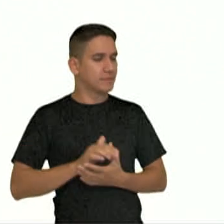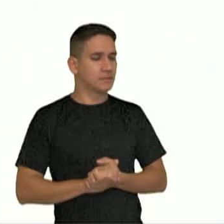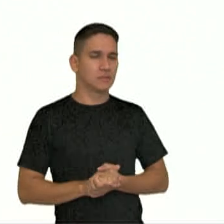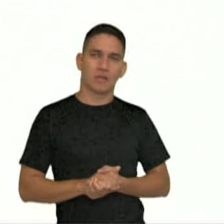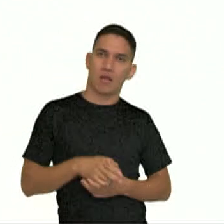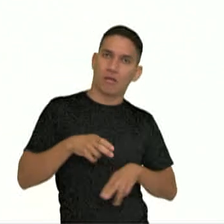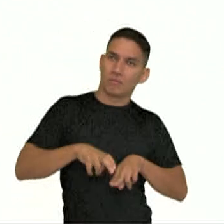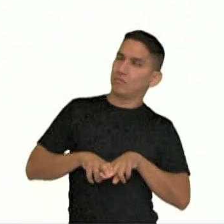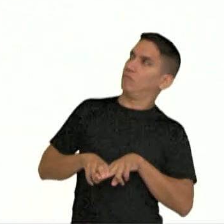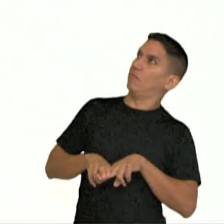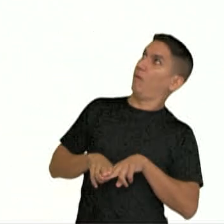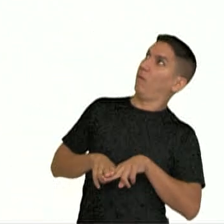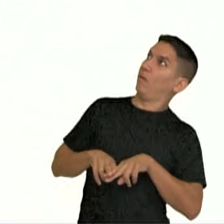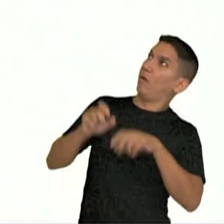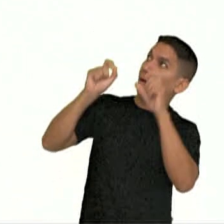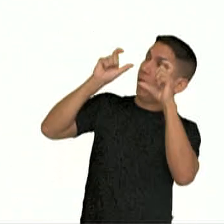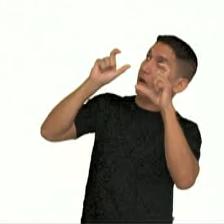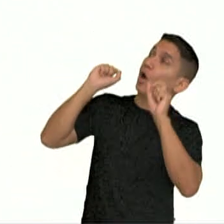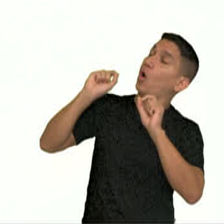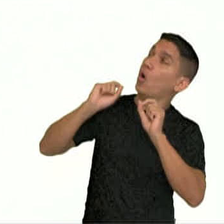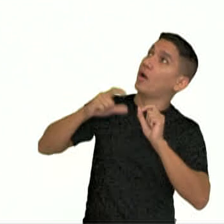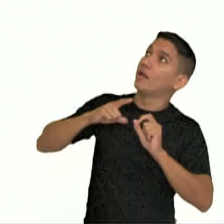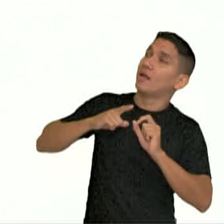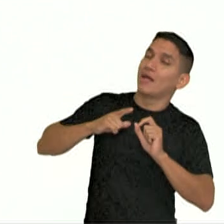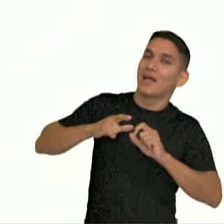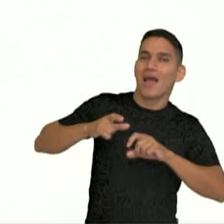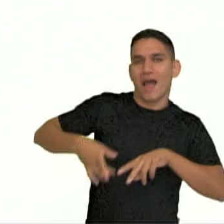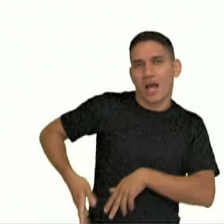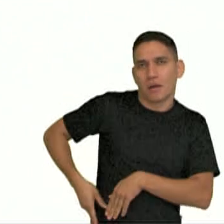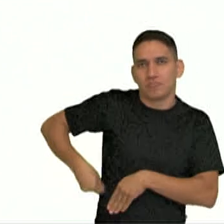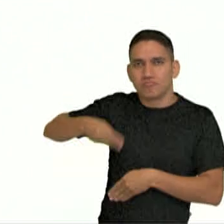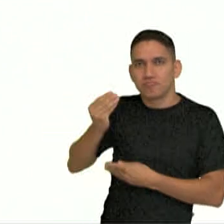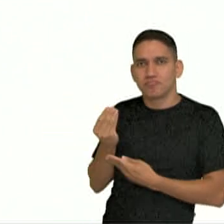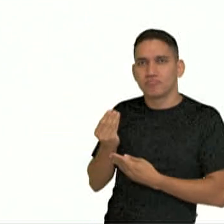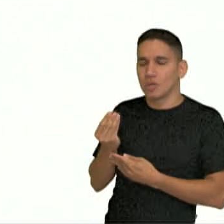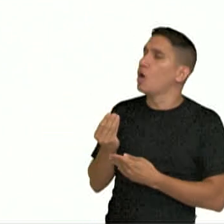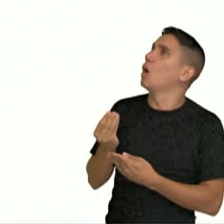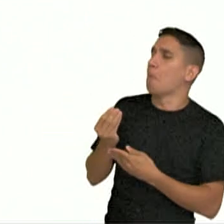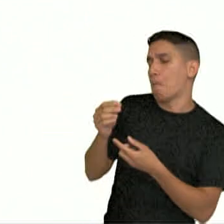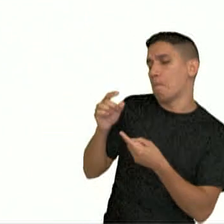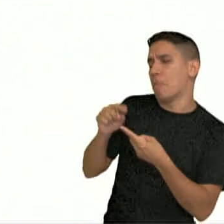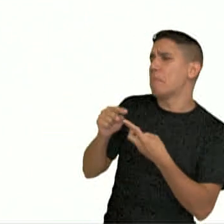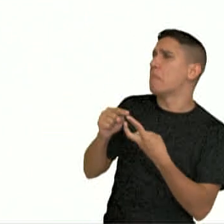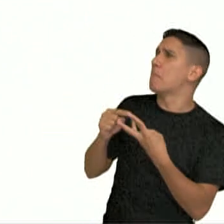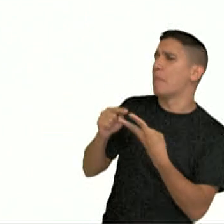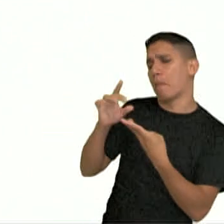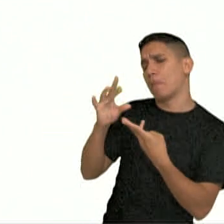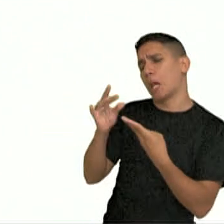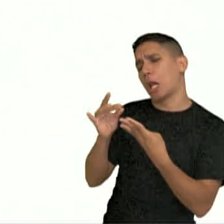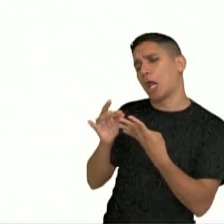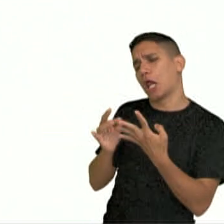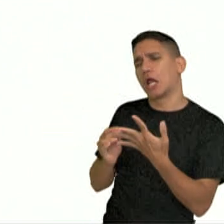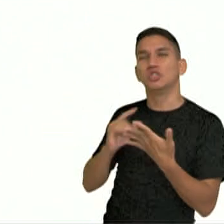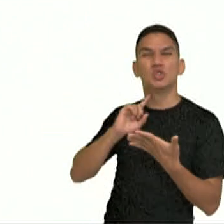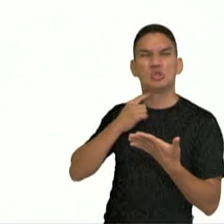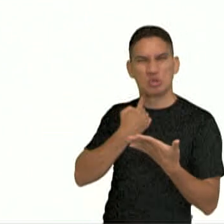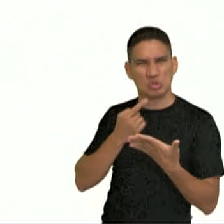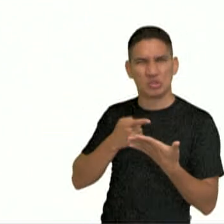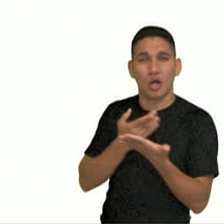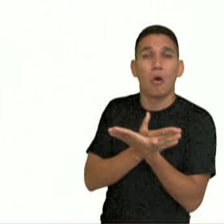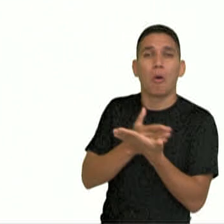caipira, então, tira do bolso da calça um maço de notas sujas e começa